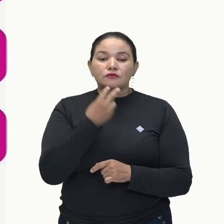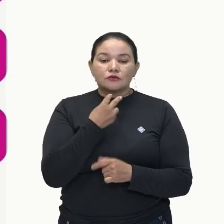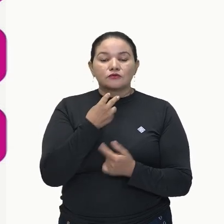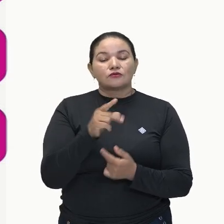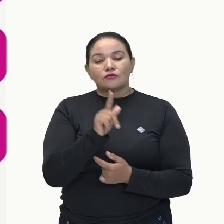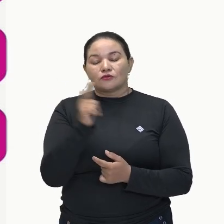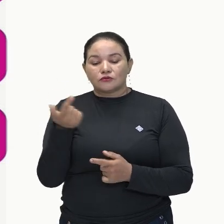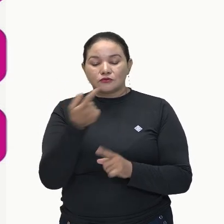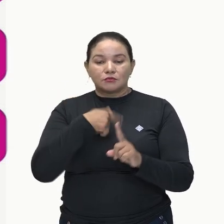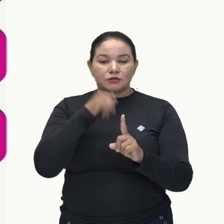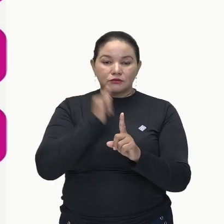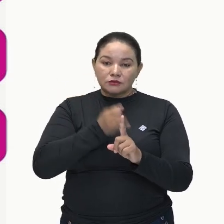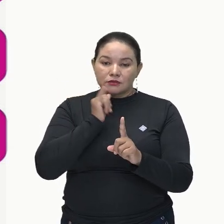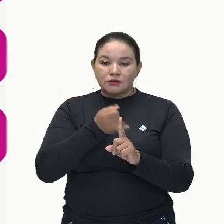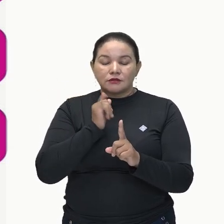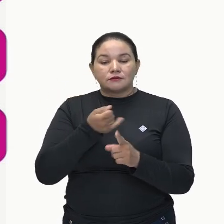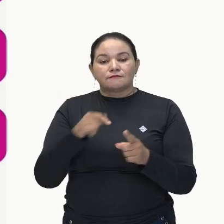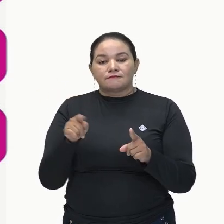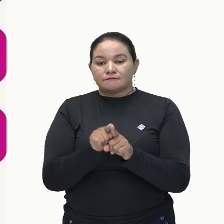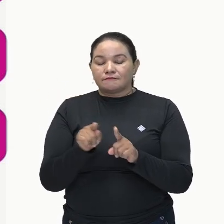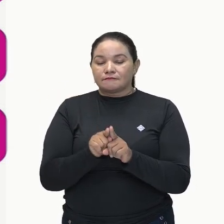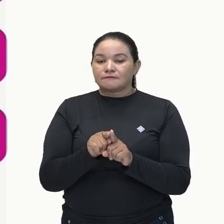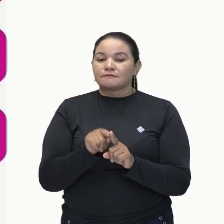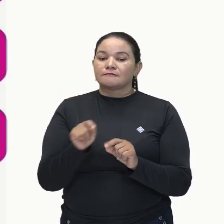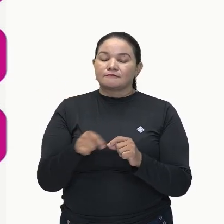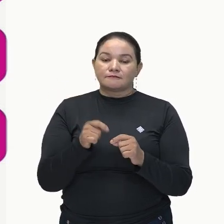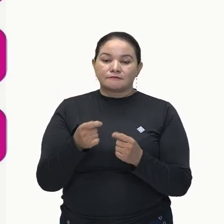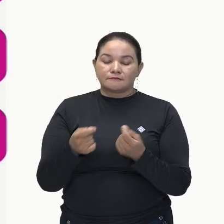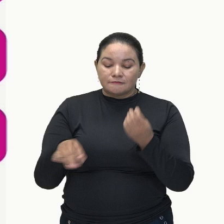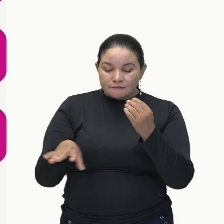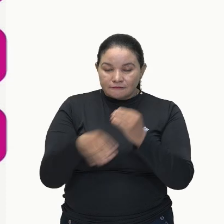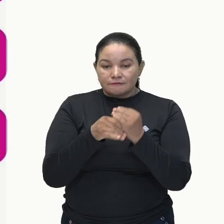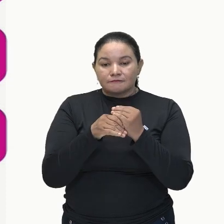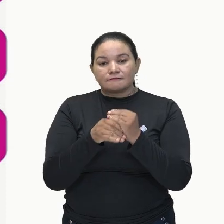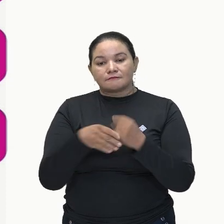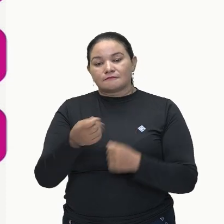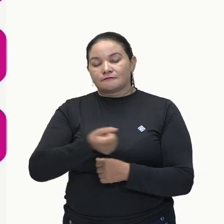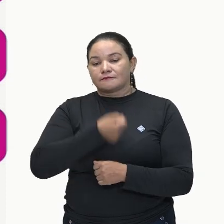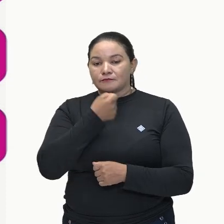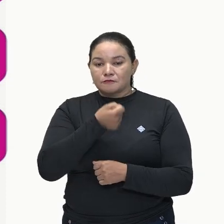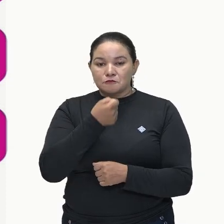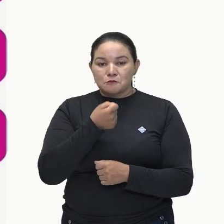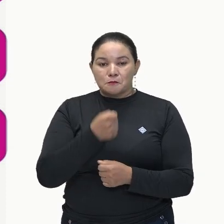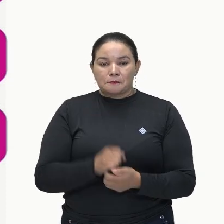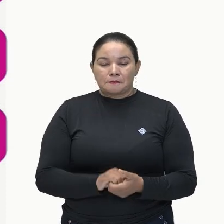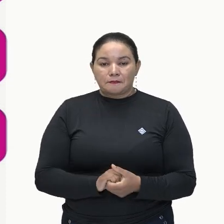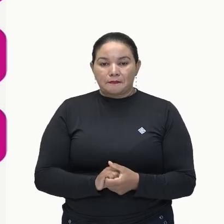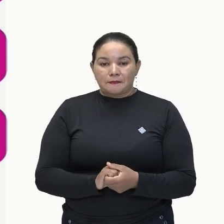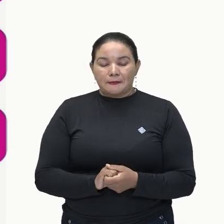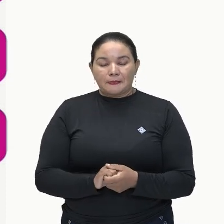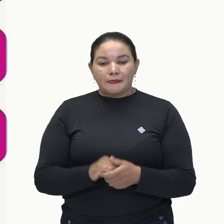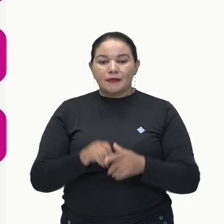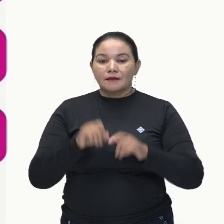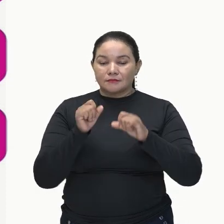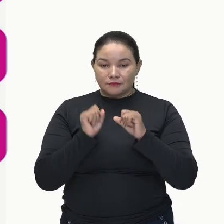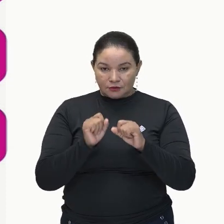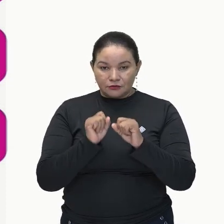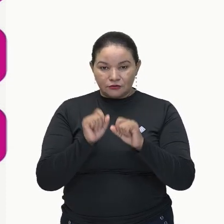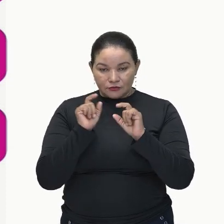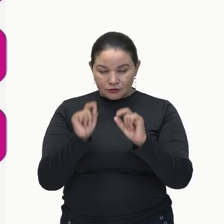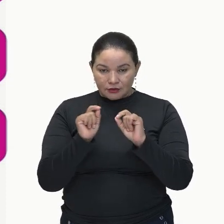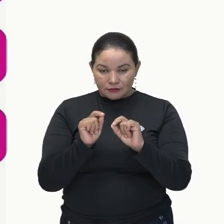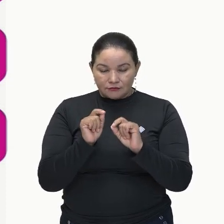que vão ali embasar a reportagem. Podem pegar pessoas